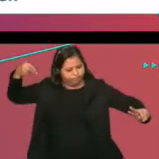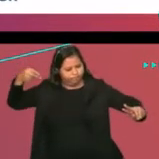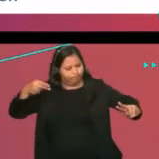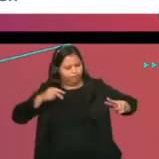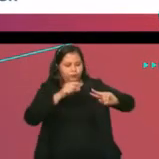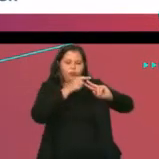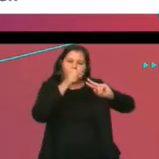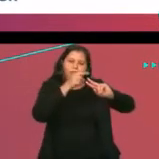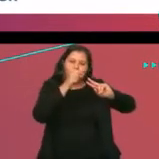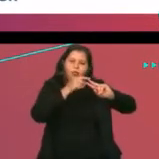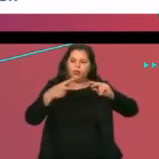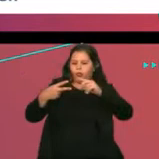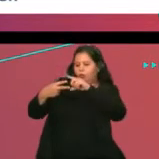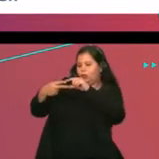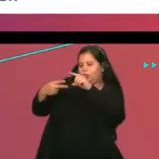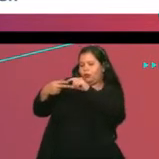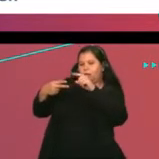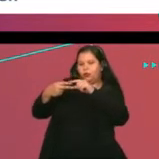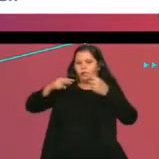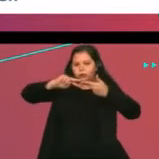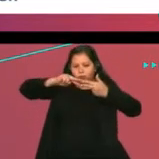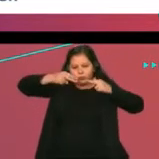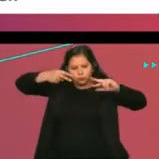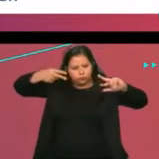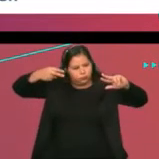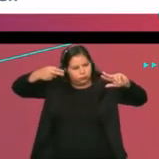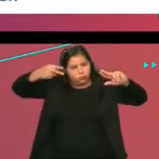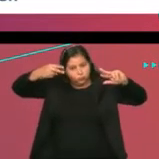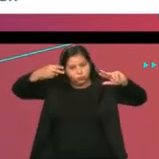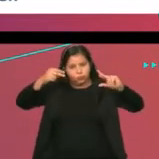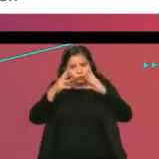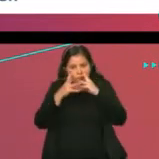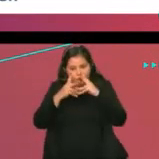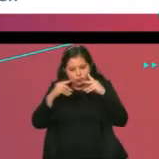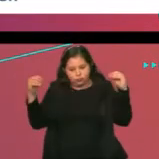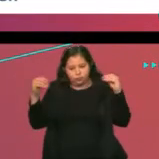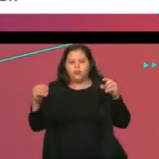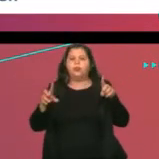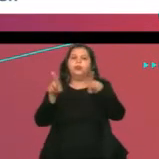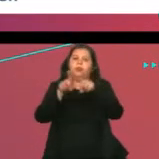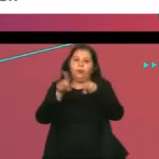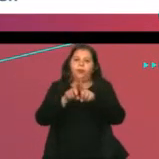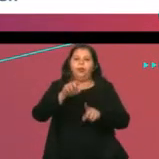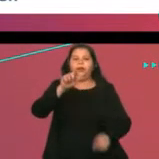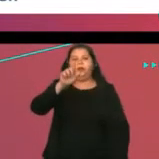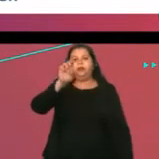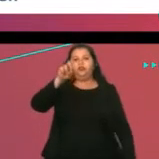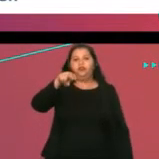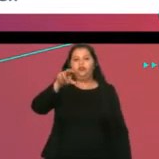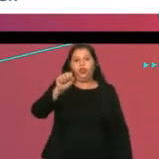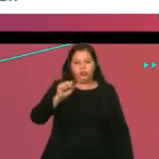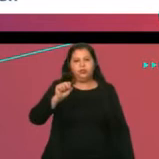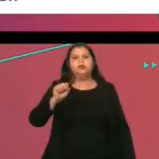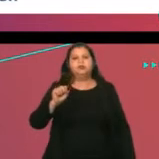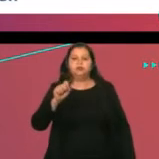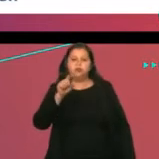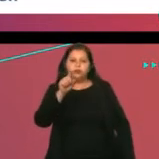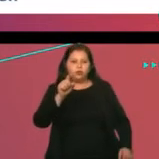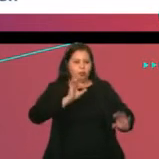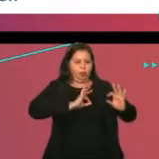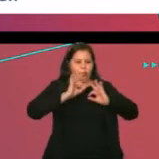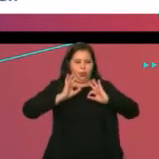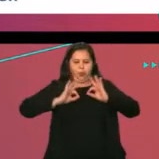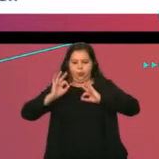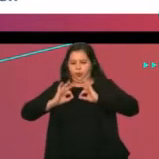cadastro vai ficar esfiapado e não vai ter mais a mesma função com Jesus acontece a mesma coisa se você o que se Oi